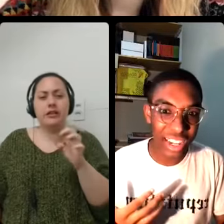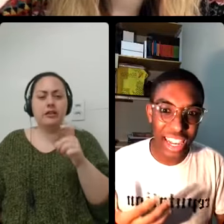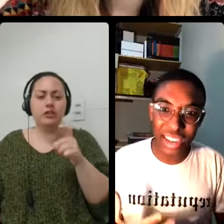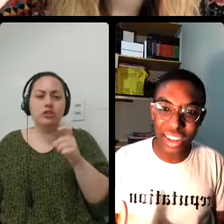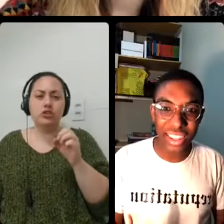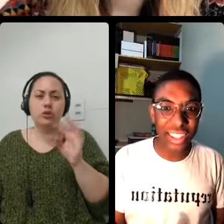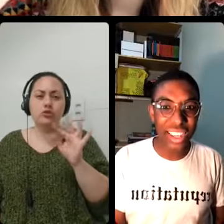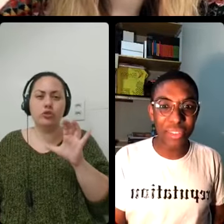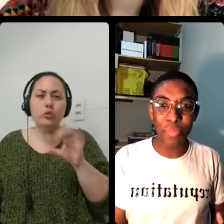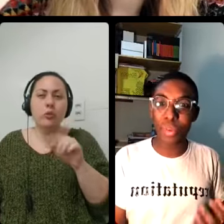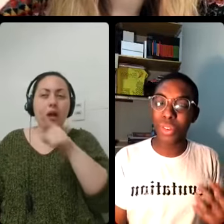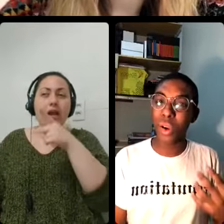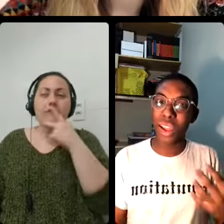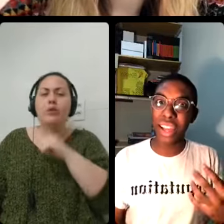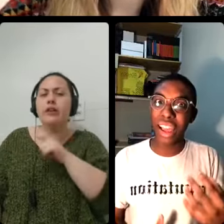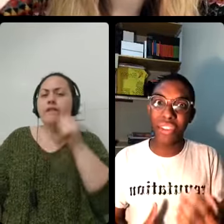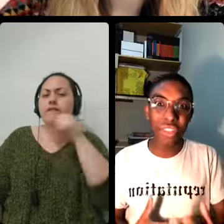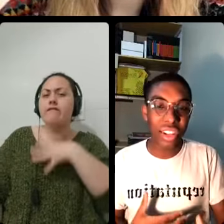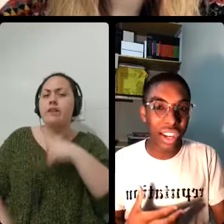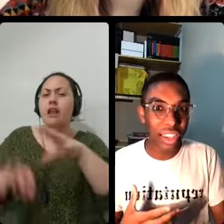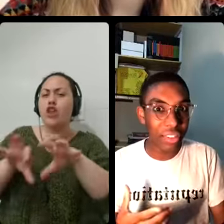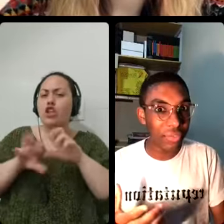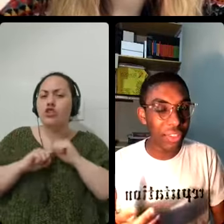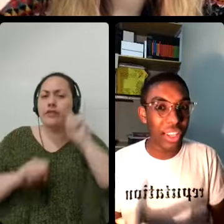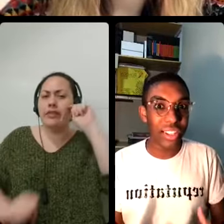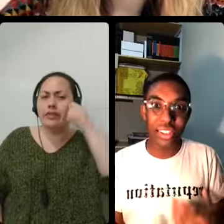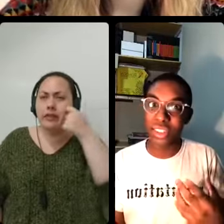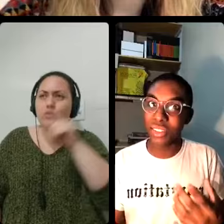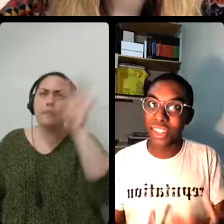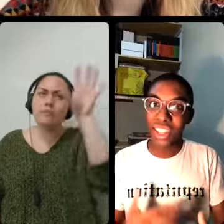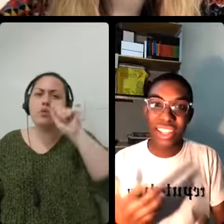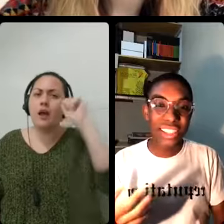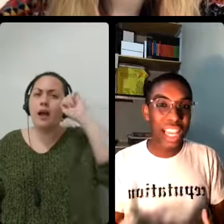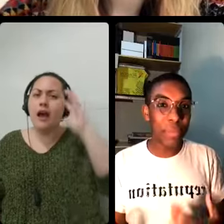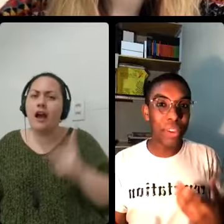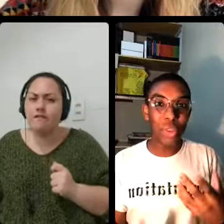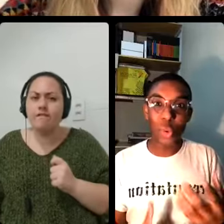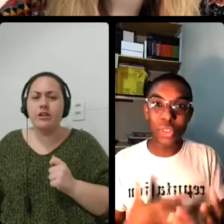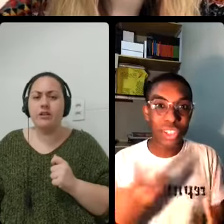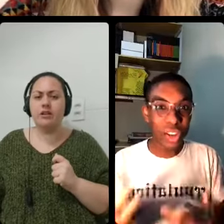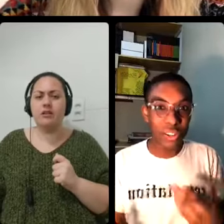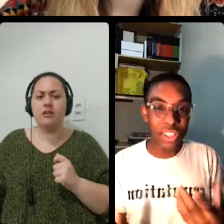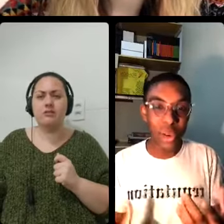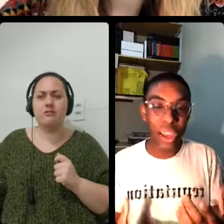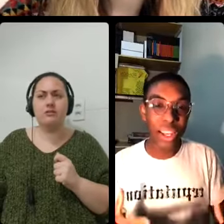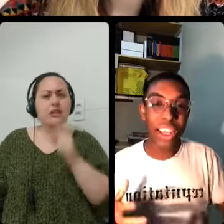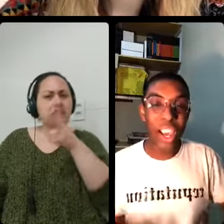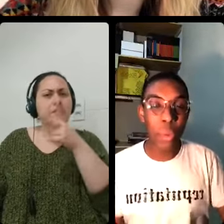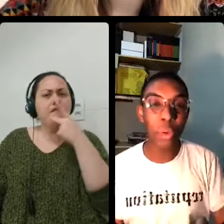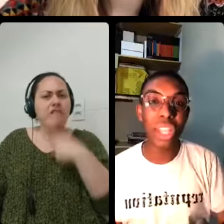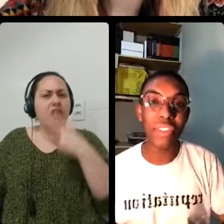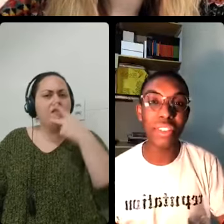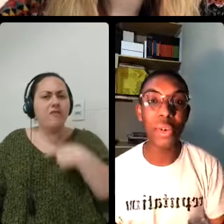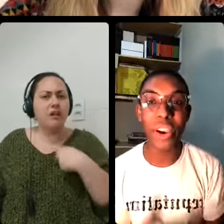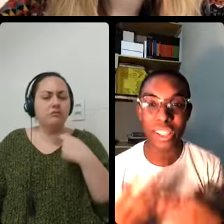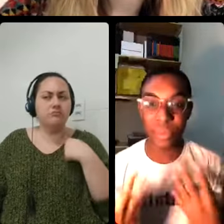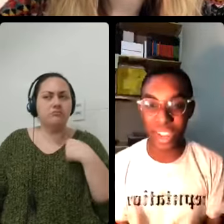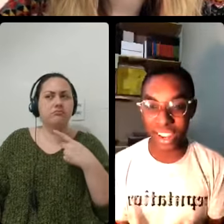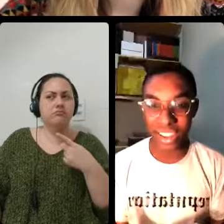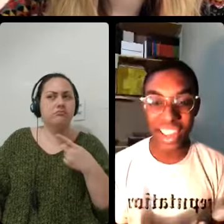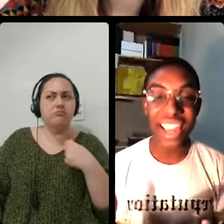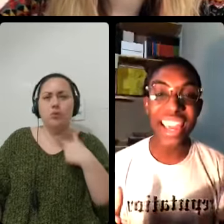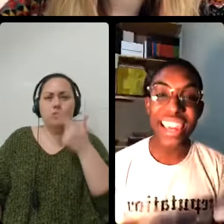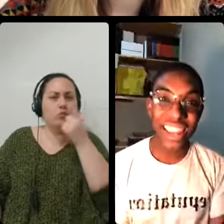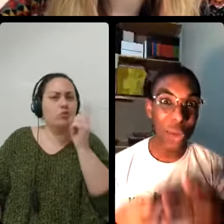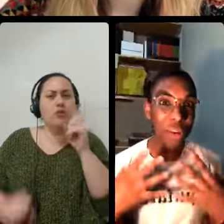adotiva negra e que ele buscou ela na África e eu fiquei assim, sabe? Eu não conseguia conversar com ele. E aí eu perguntava coisas para